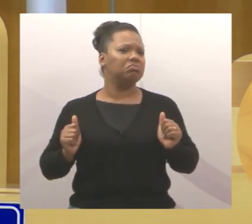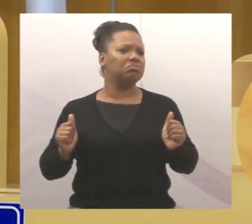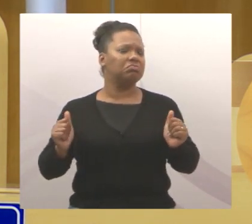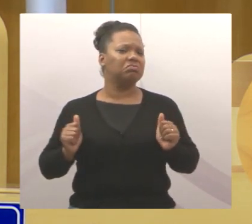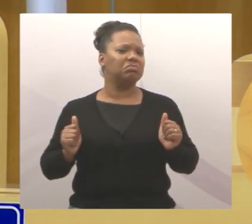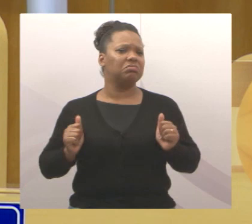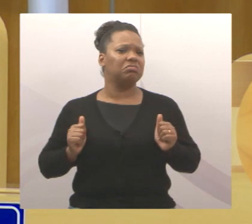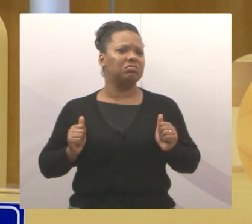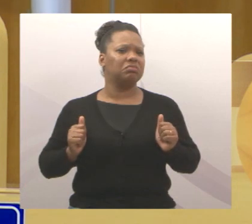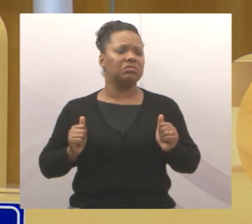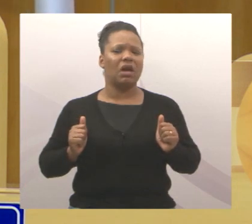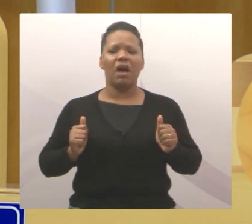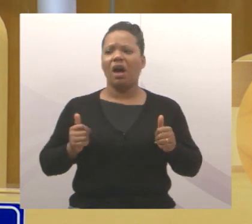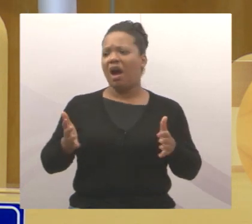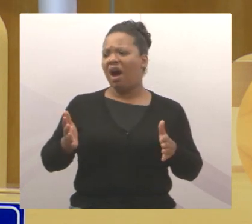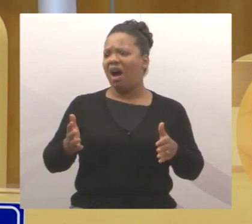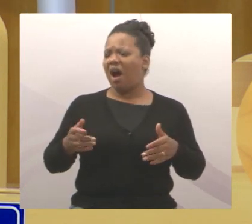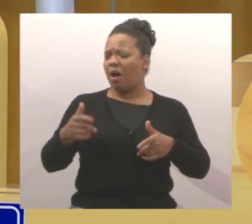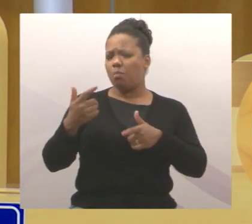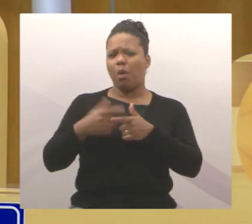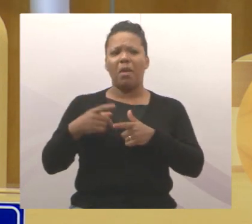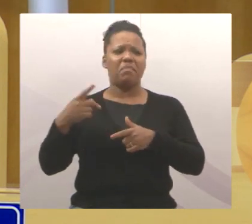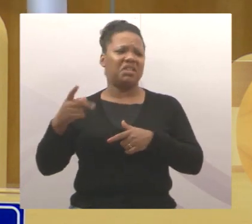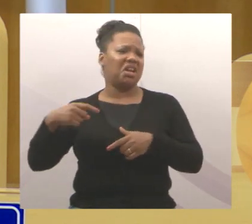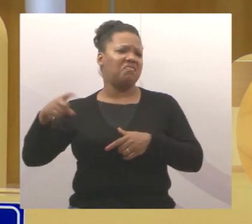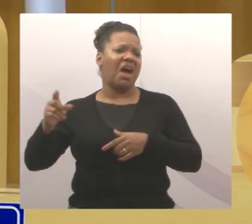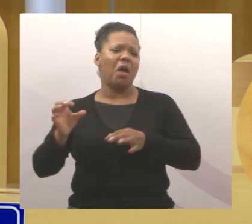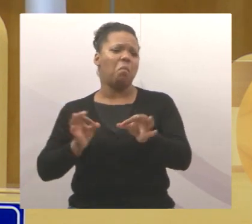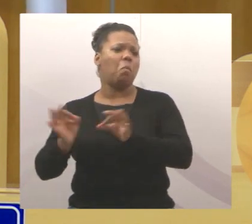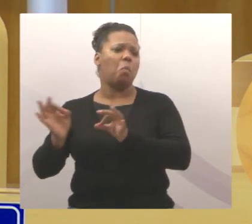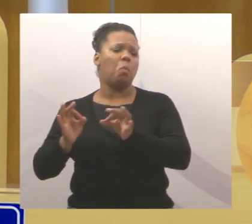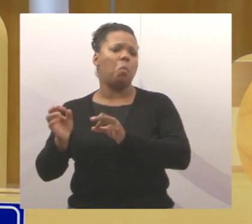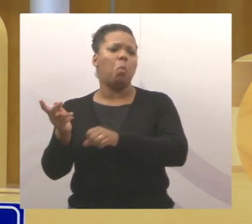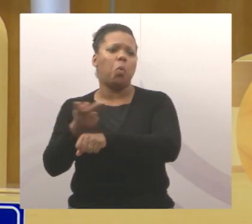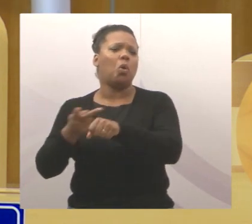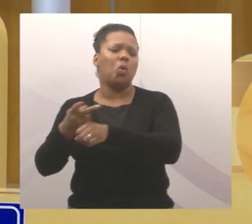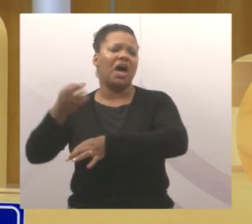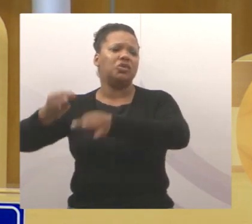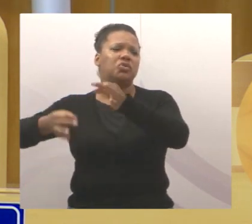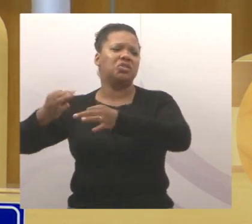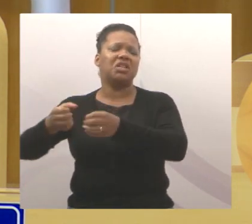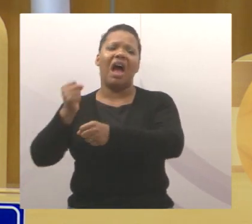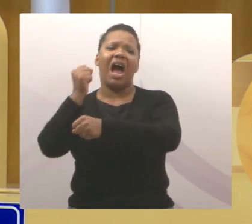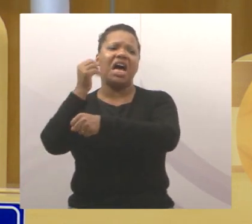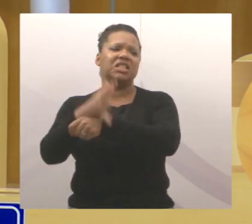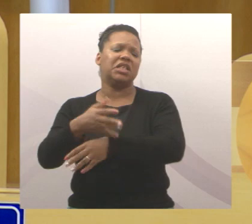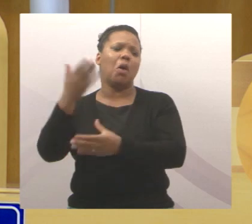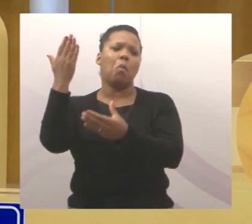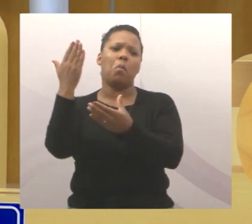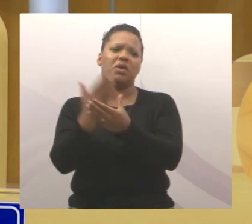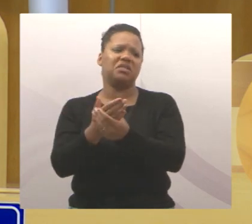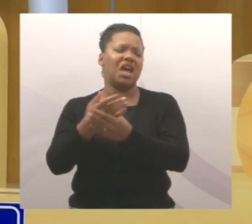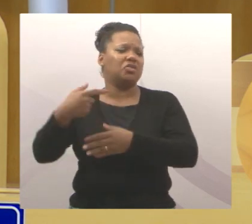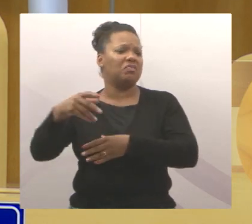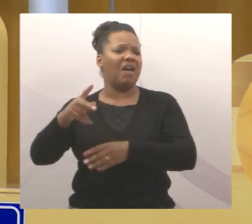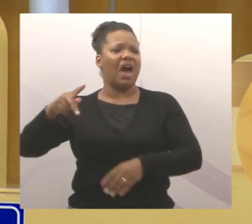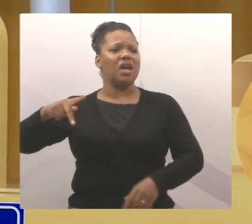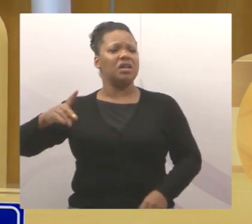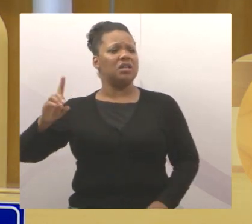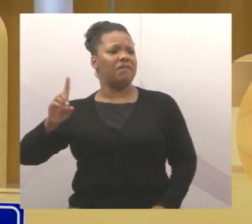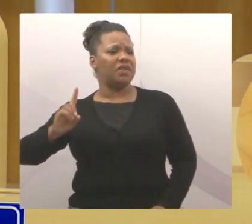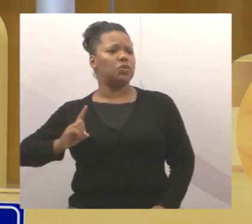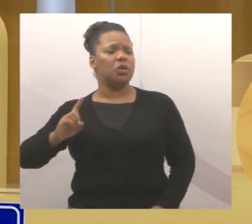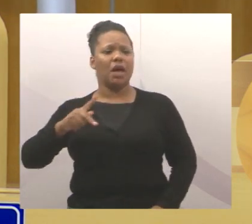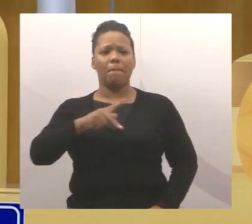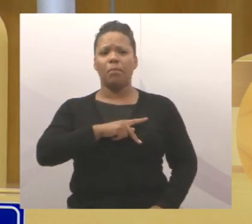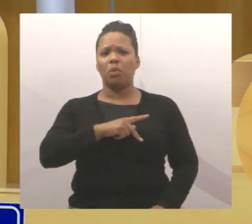os demais que procurem a justiça, cada um que entre com a ação, cada um que faça fila na Defensoria Pública para cada